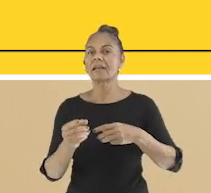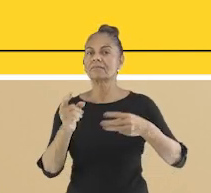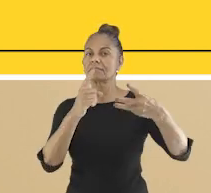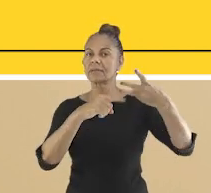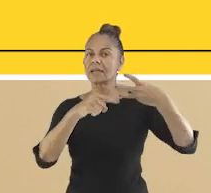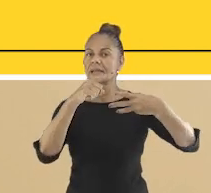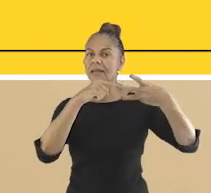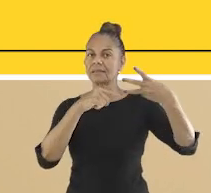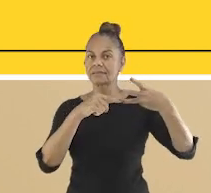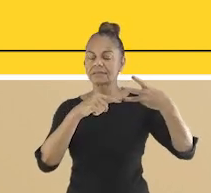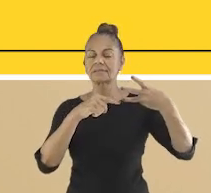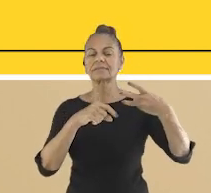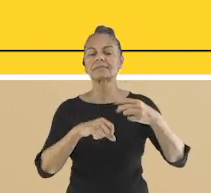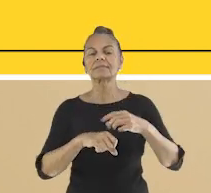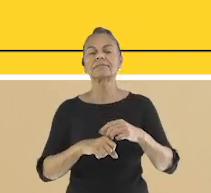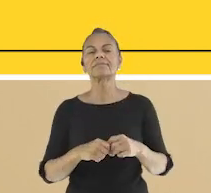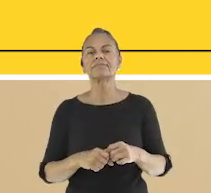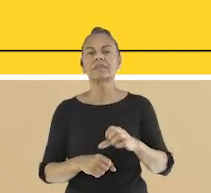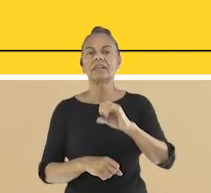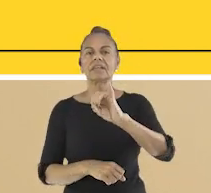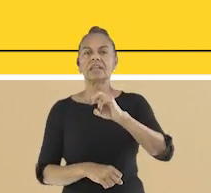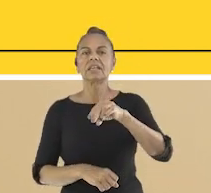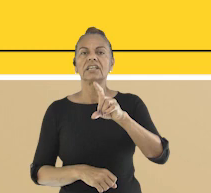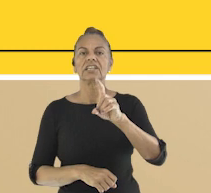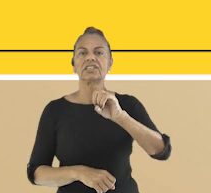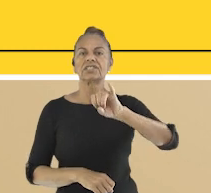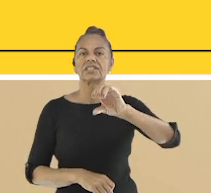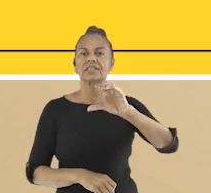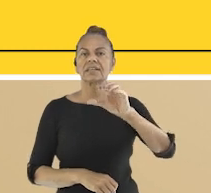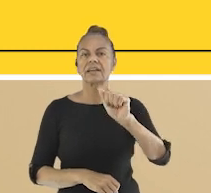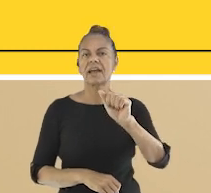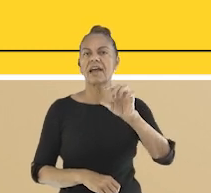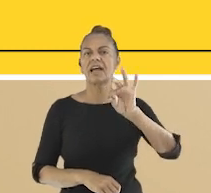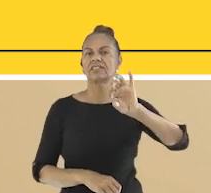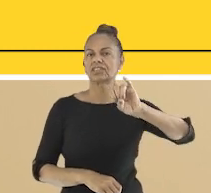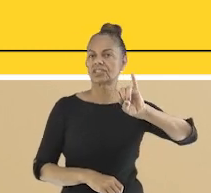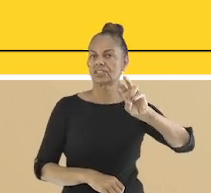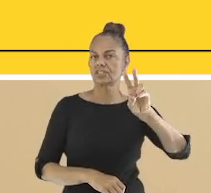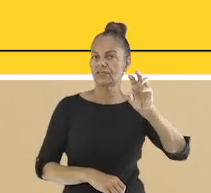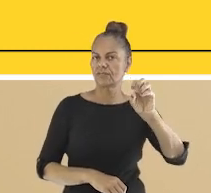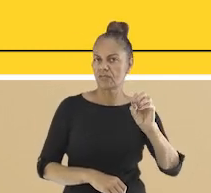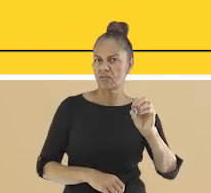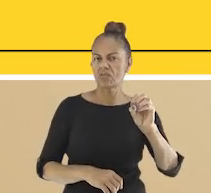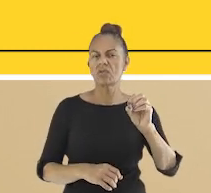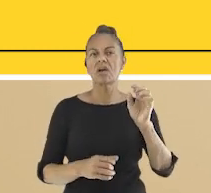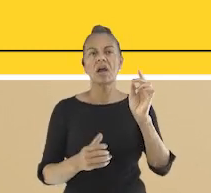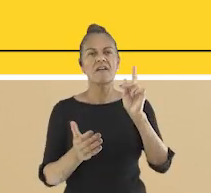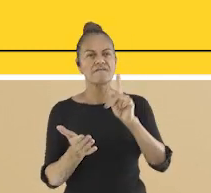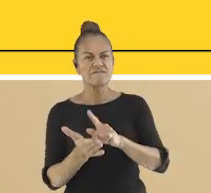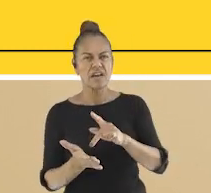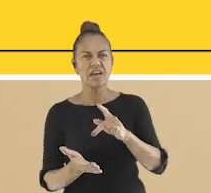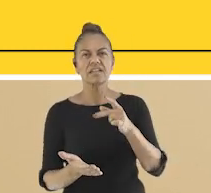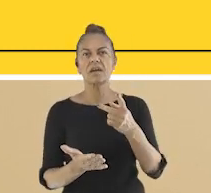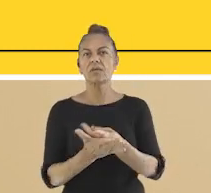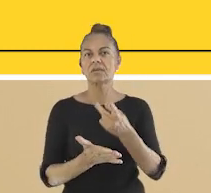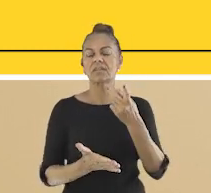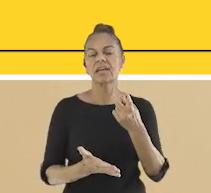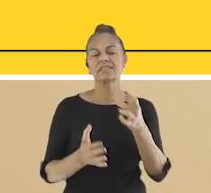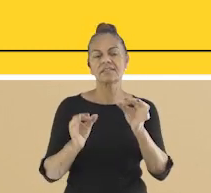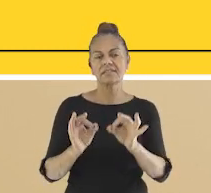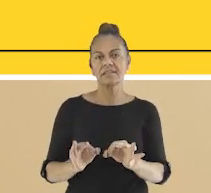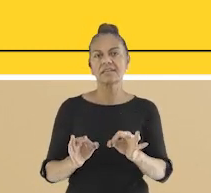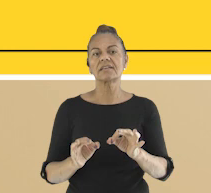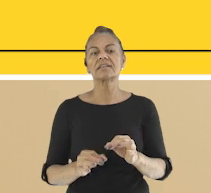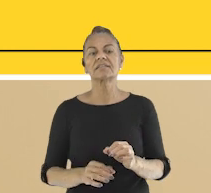Existem 3 modos verbais, que são o indicativo, que demonstra fatos ou certezas, o subjuntivo,